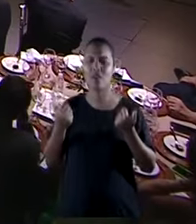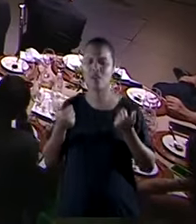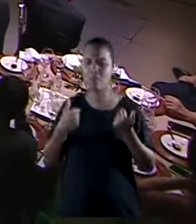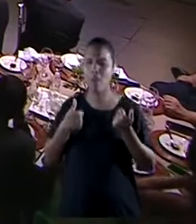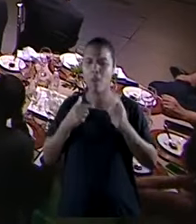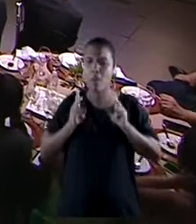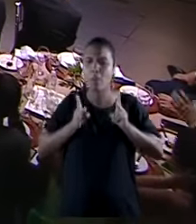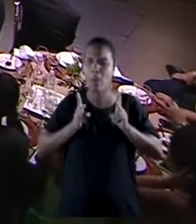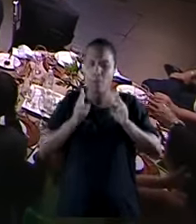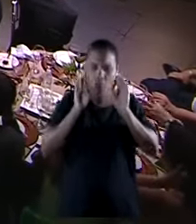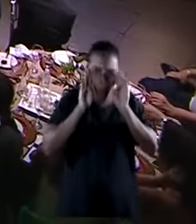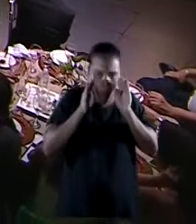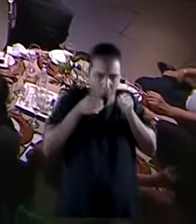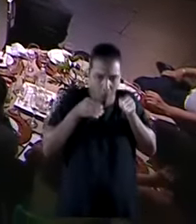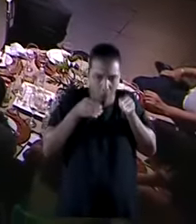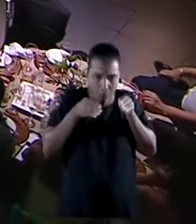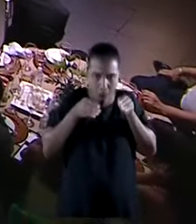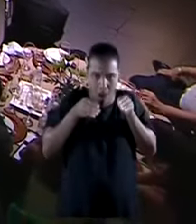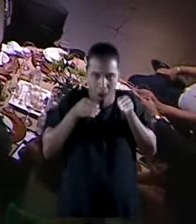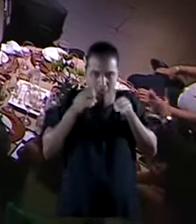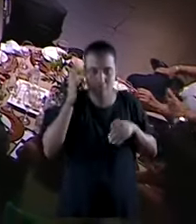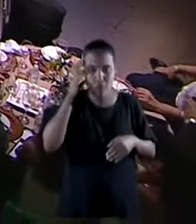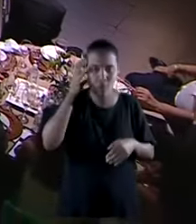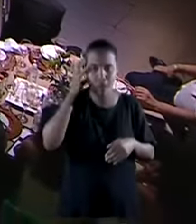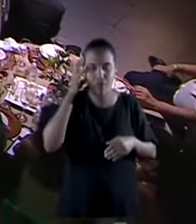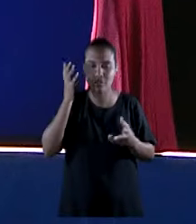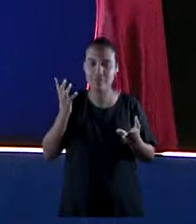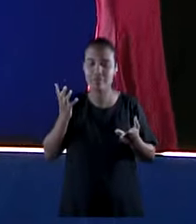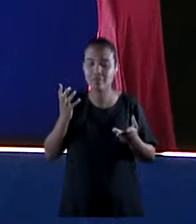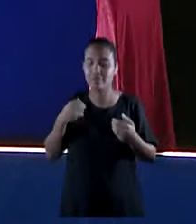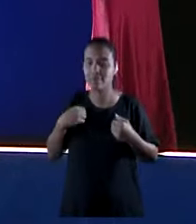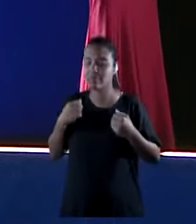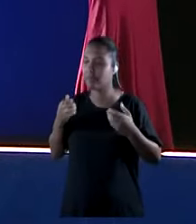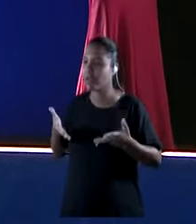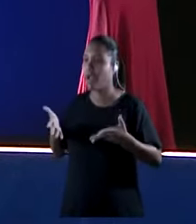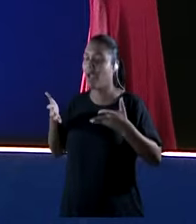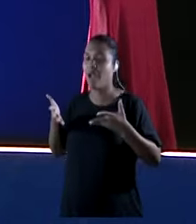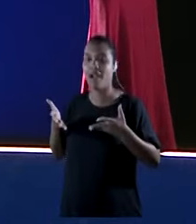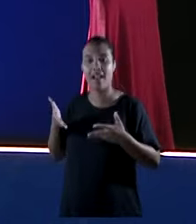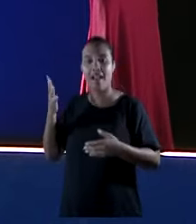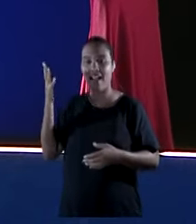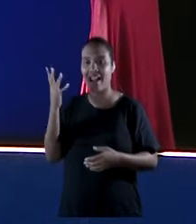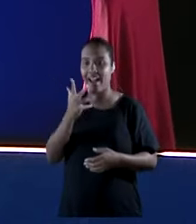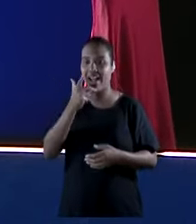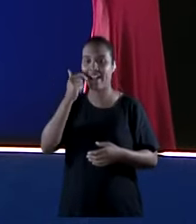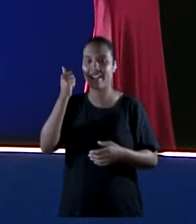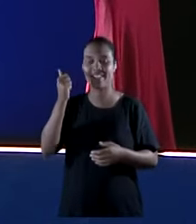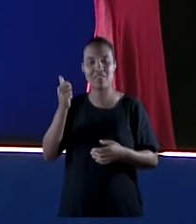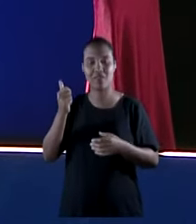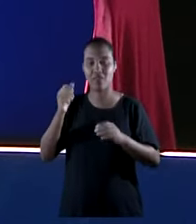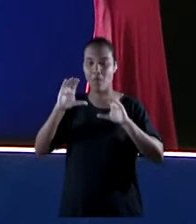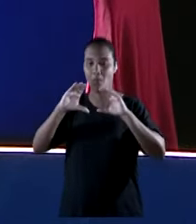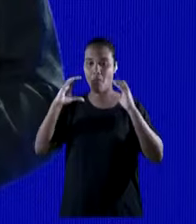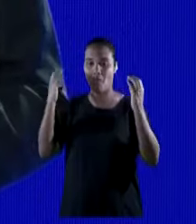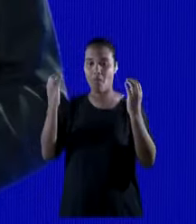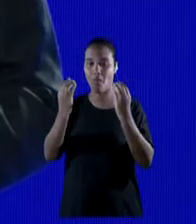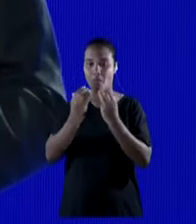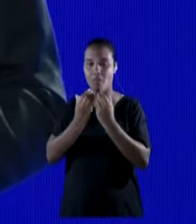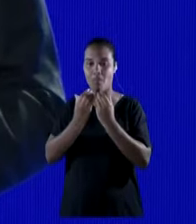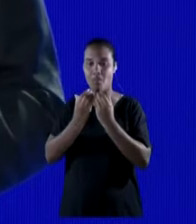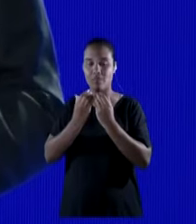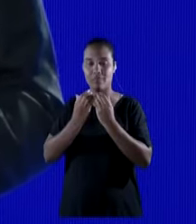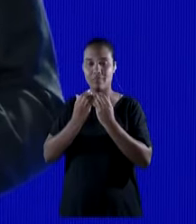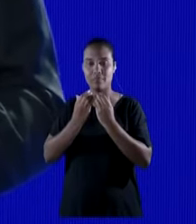estúdio. Eu fiquei impressionado com a beleza do estádio do Palmeiras. Porque essa união, que envolveu também o